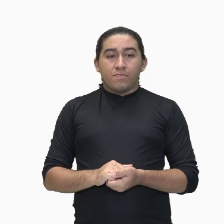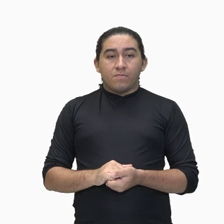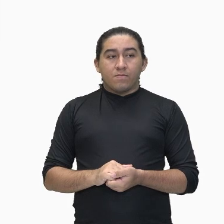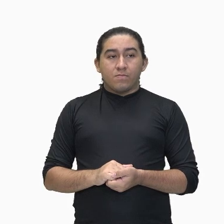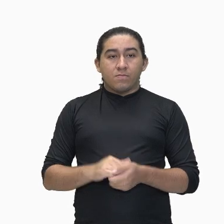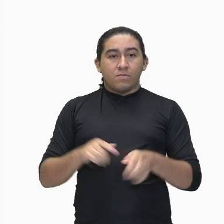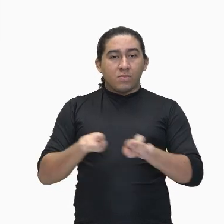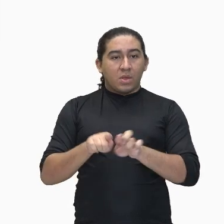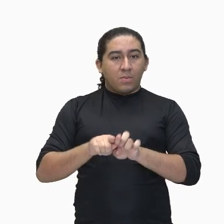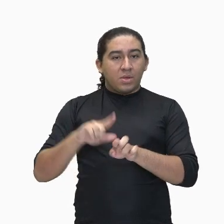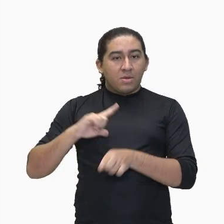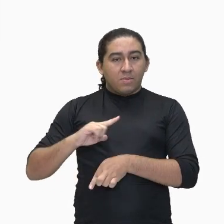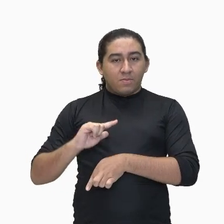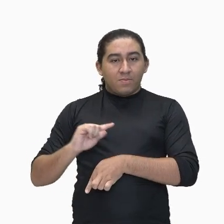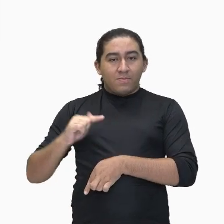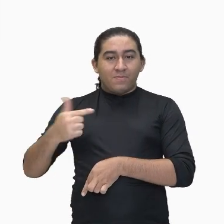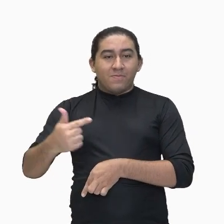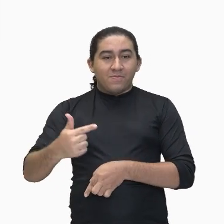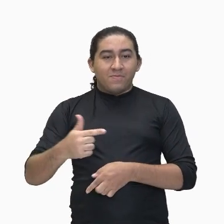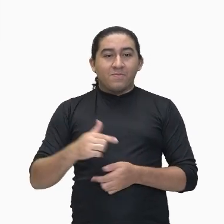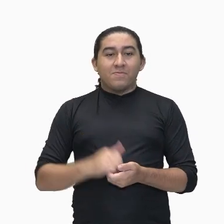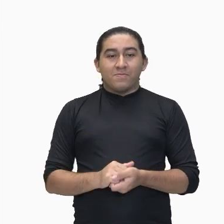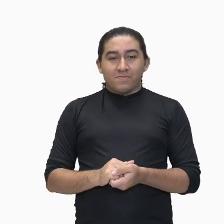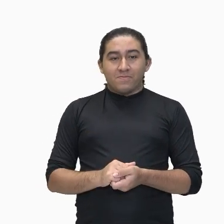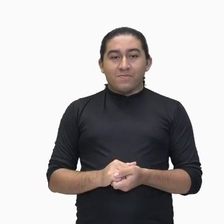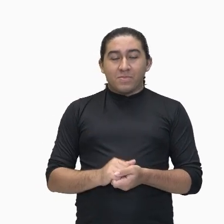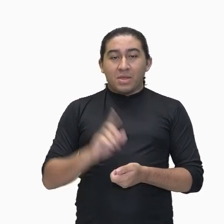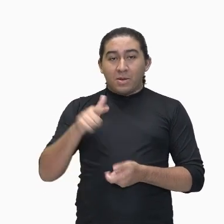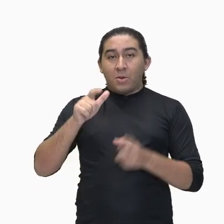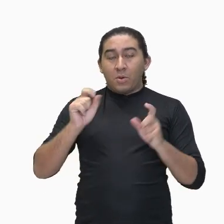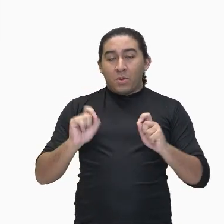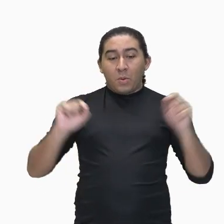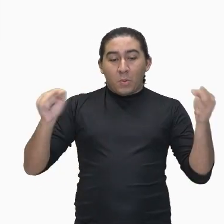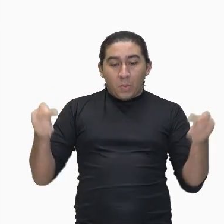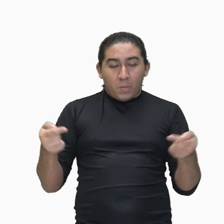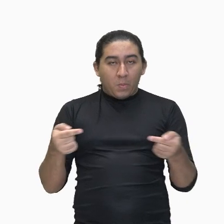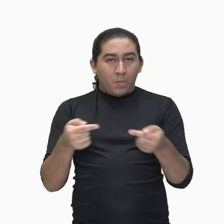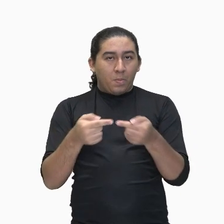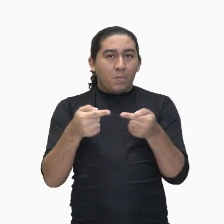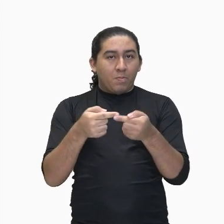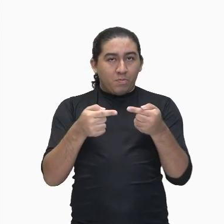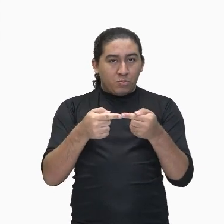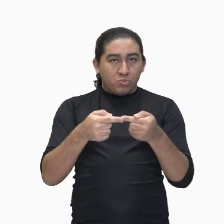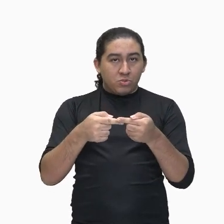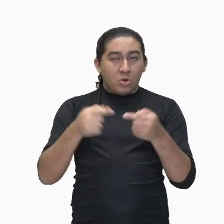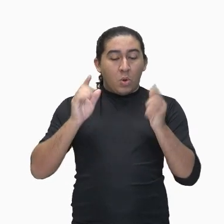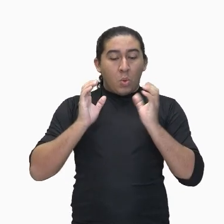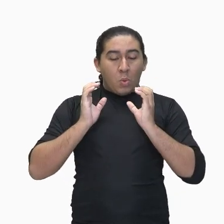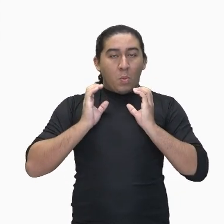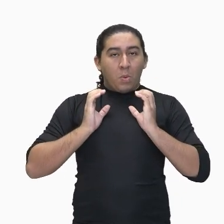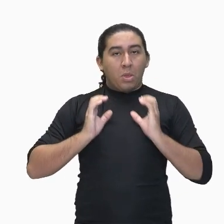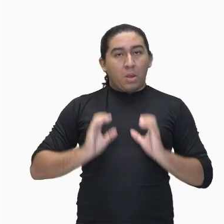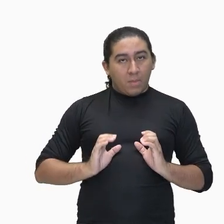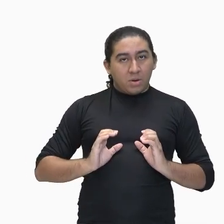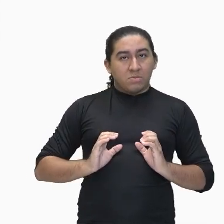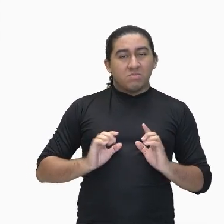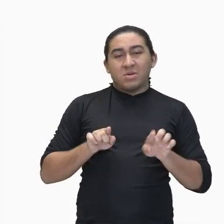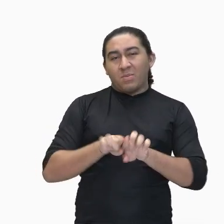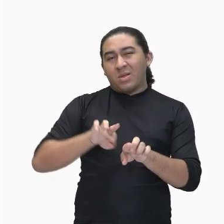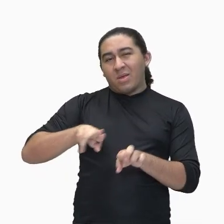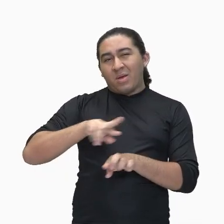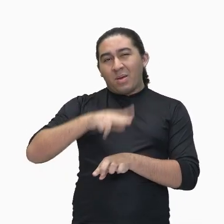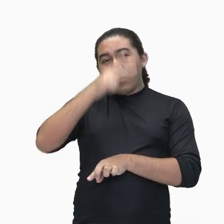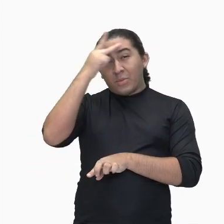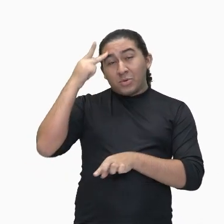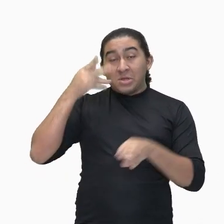busca da virtude. Né? O que equivale a dizer que esse não nasce essencialmente feliz. Então, ninguém